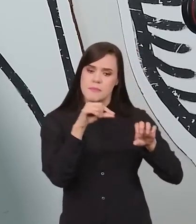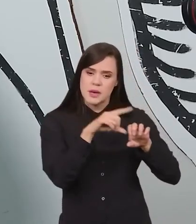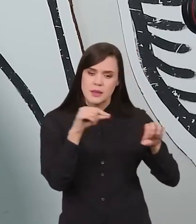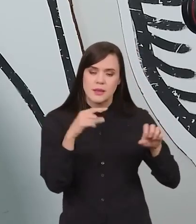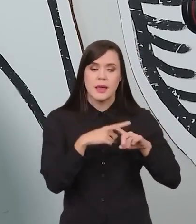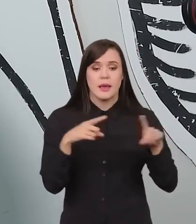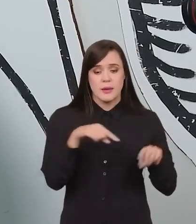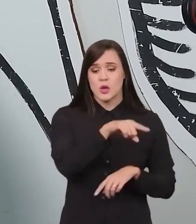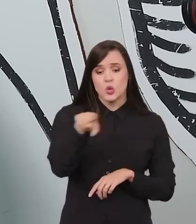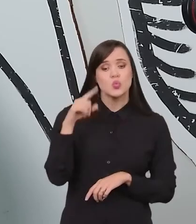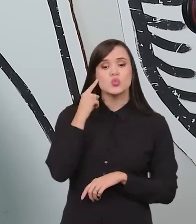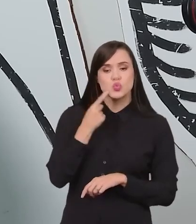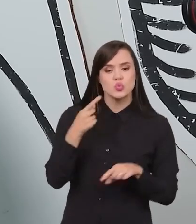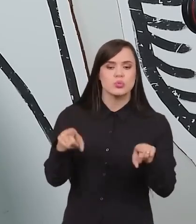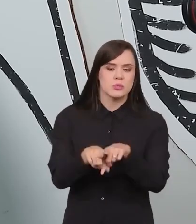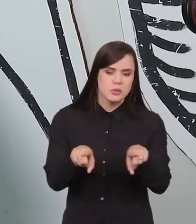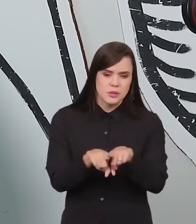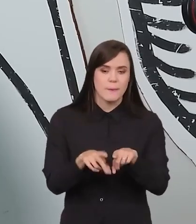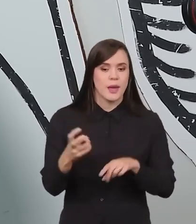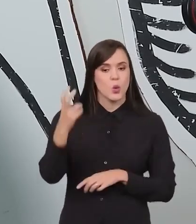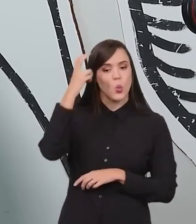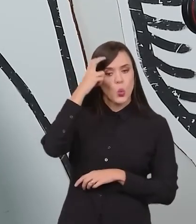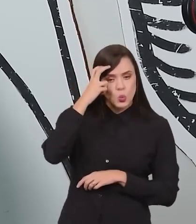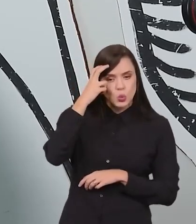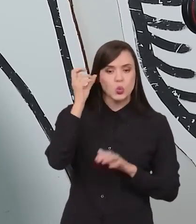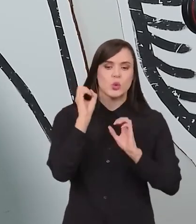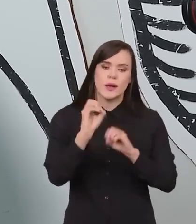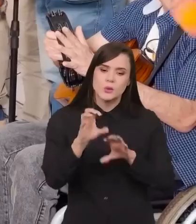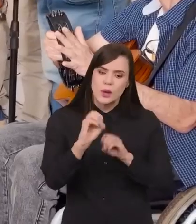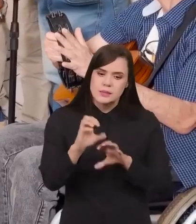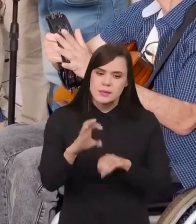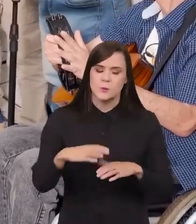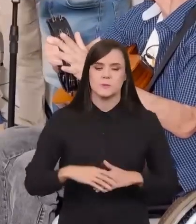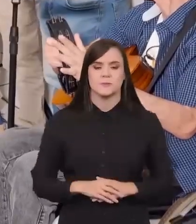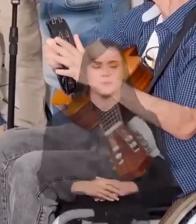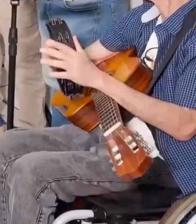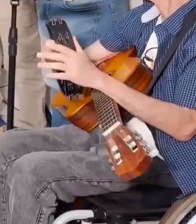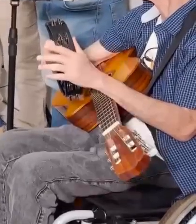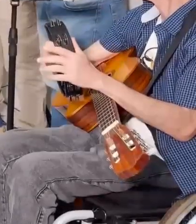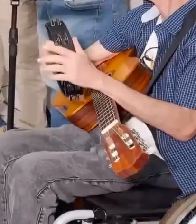e eles também, na cultura, na educação.